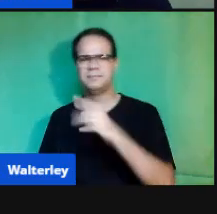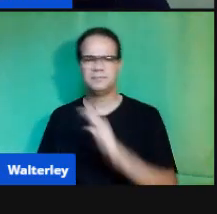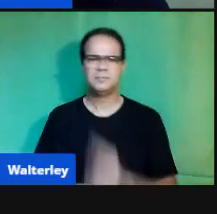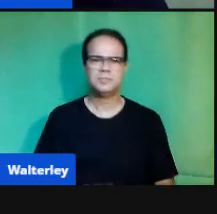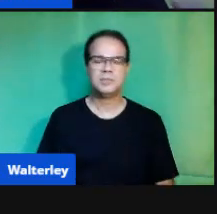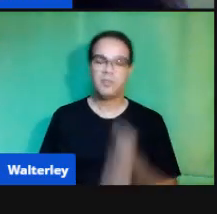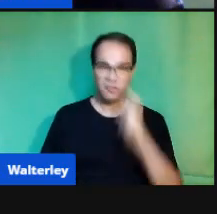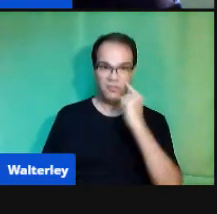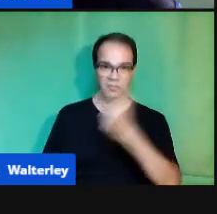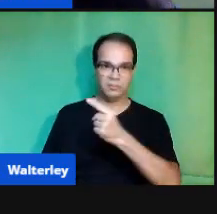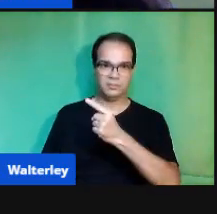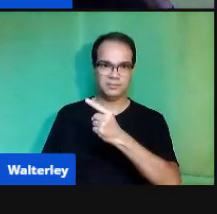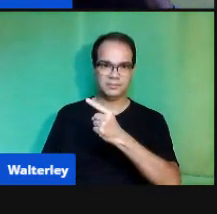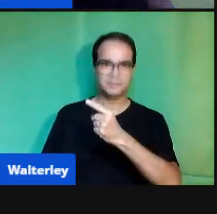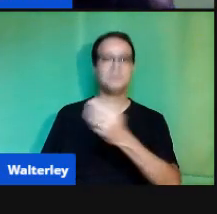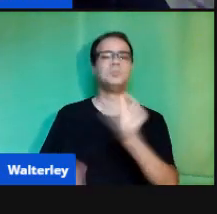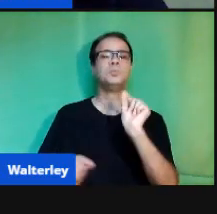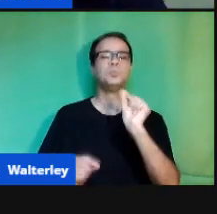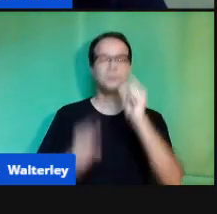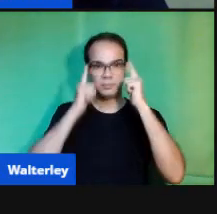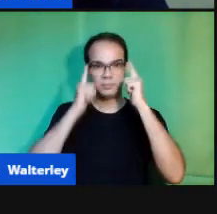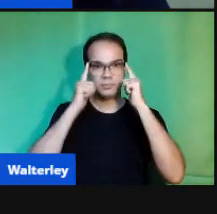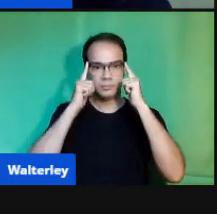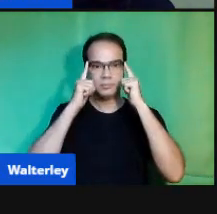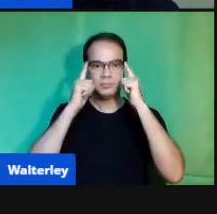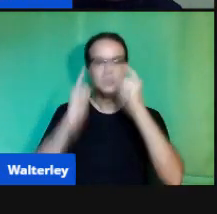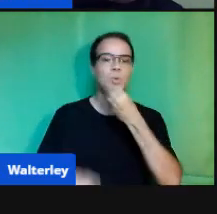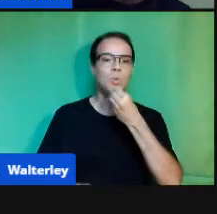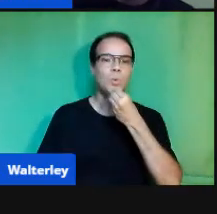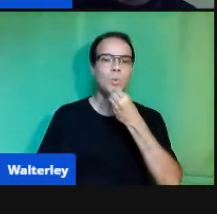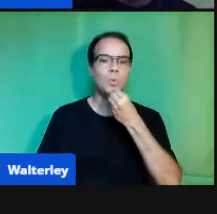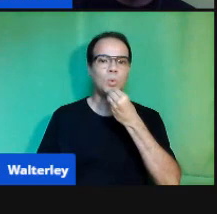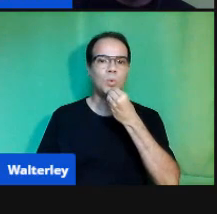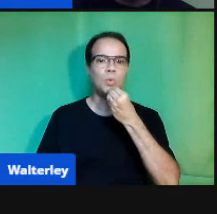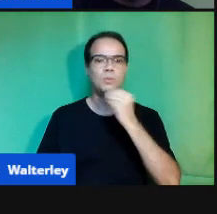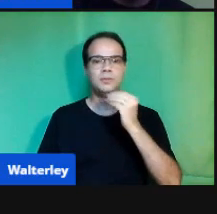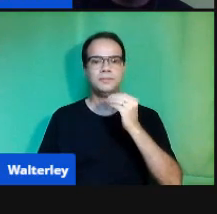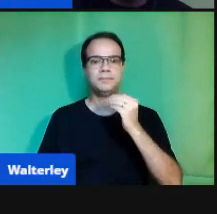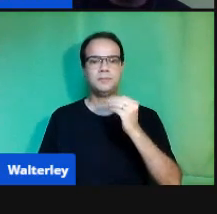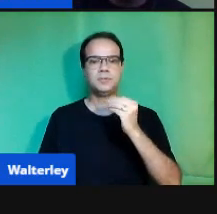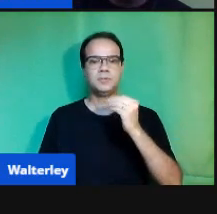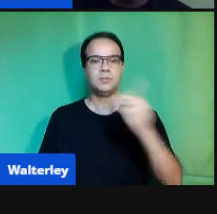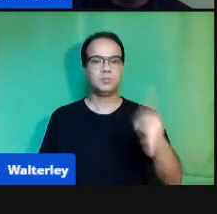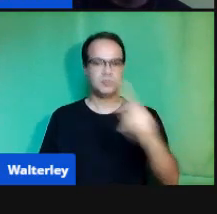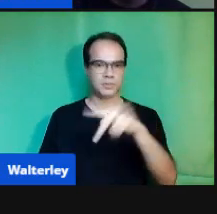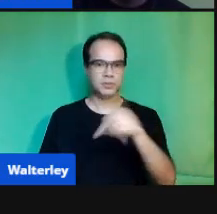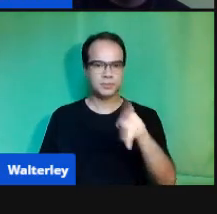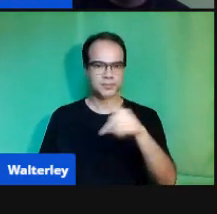Então, esse documentário, ele foi feito no curso de documentário que eu ministrei.